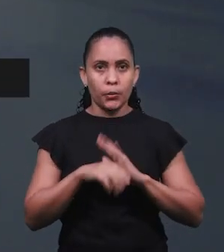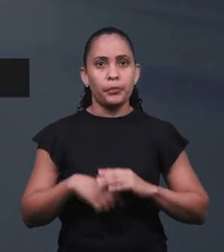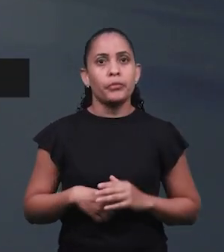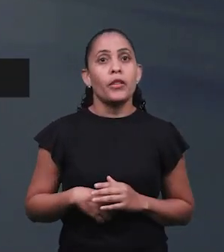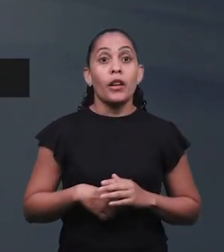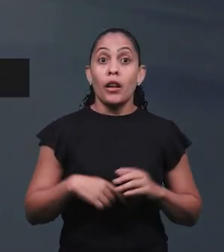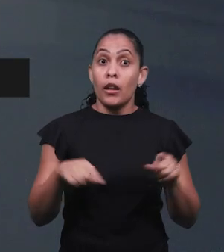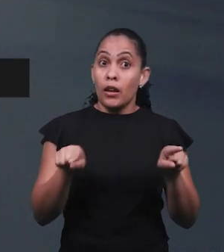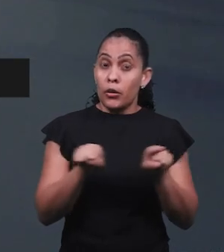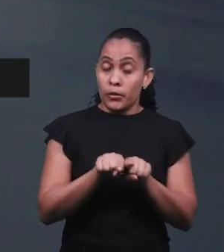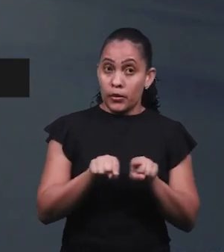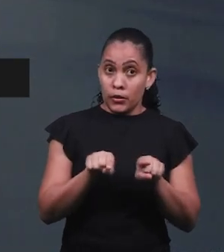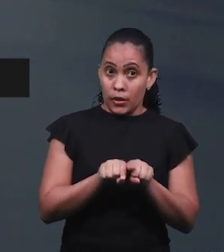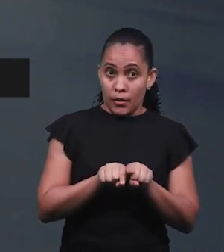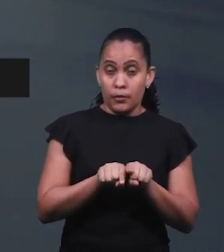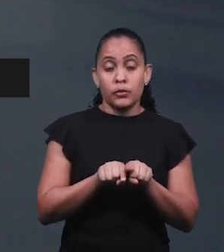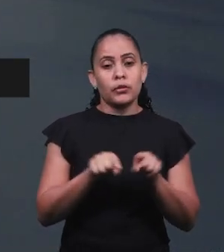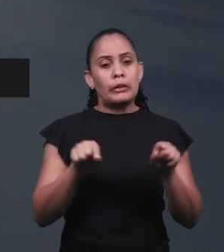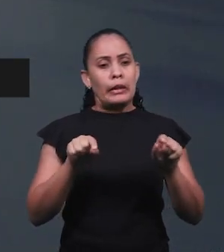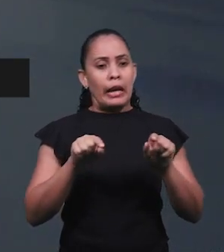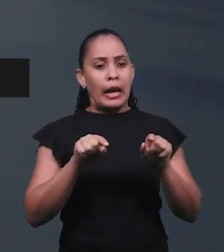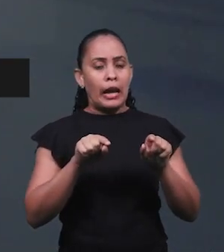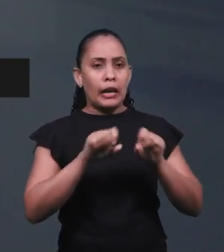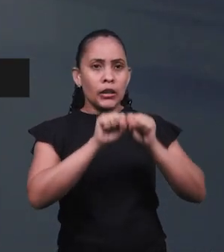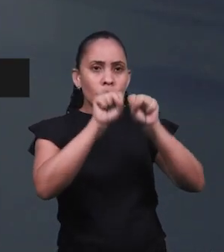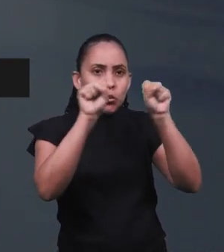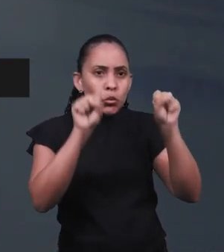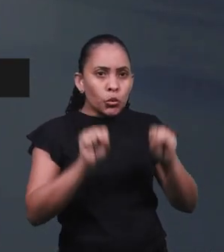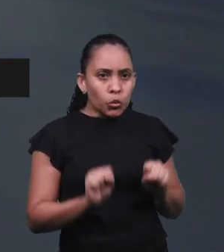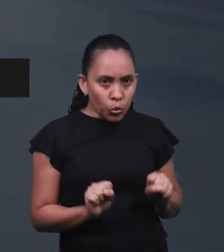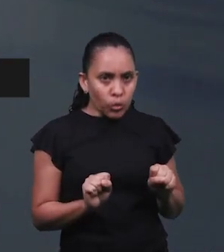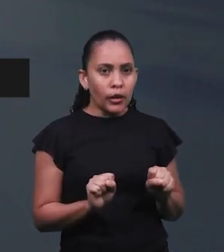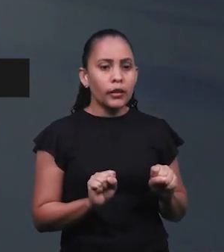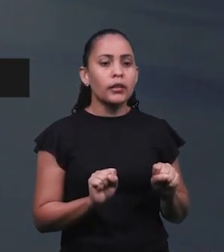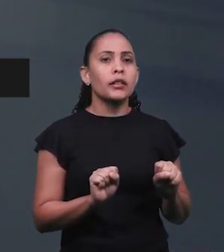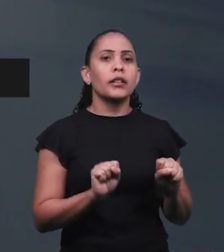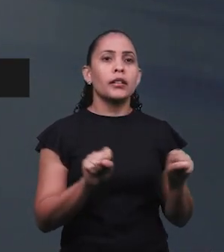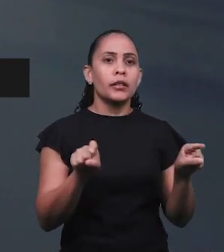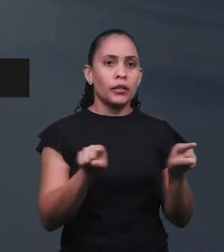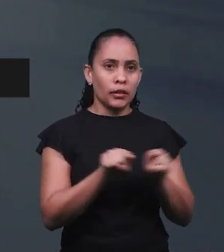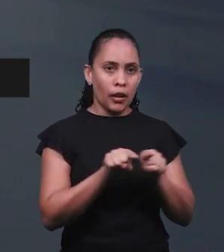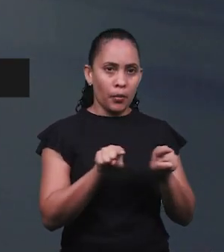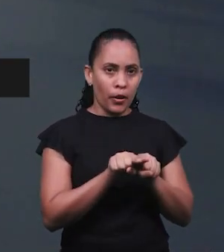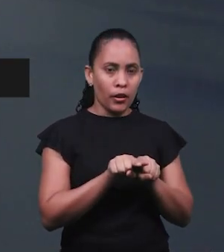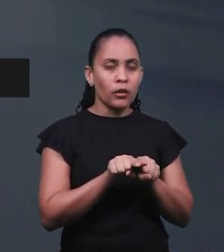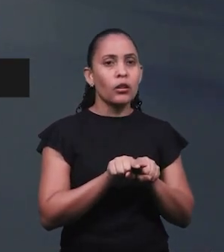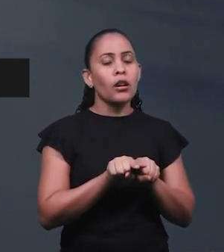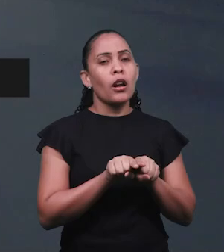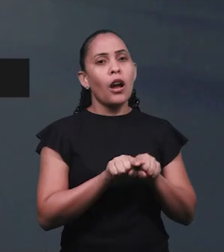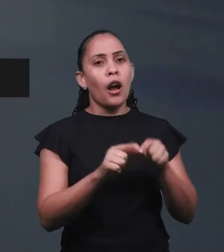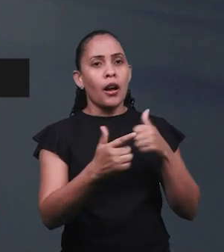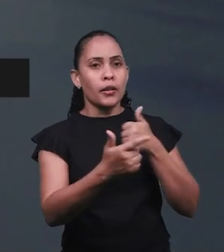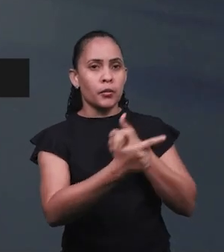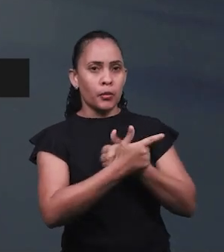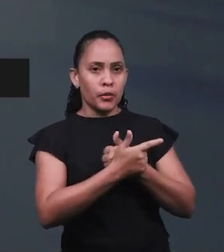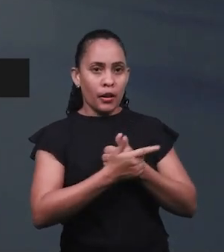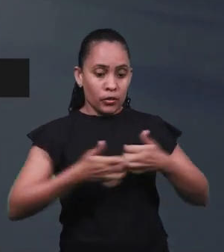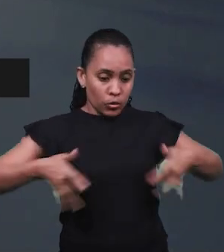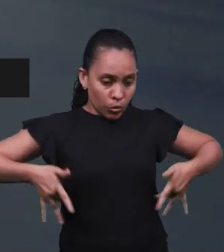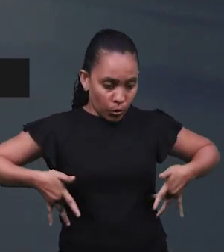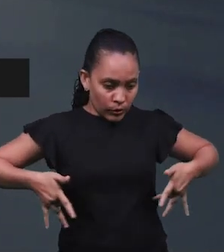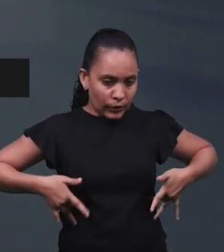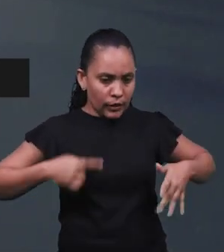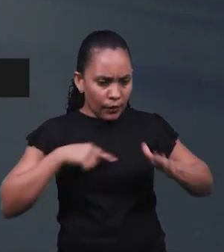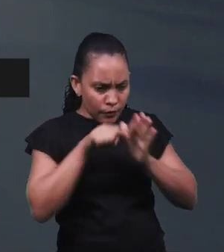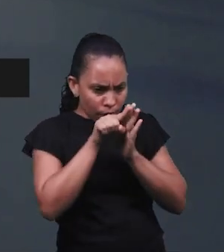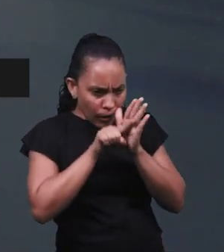alteração da função ou da estrutura do rim. Então, o senhor veja, muitas vezes o paciente faz um exame e tem